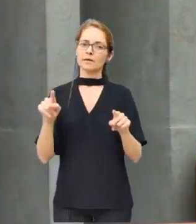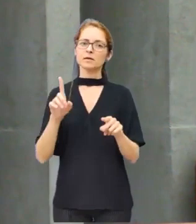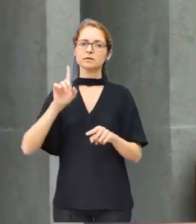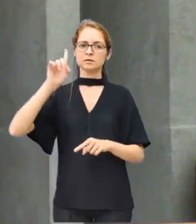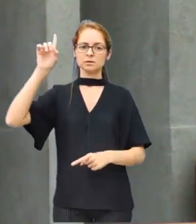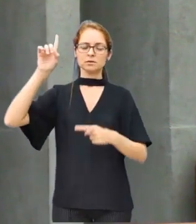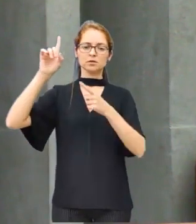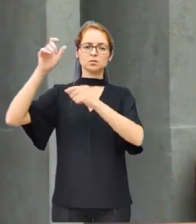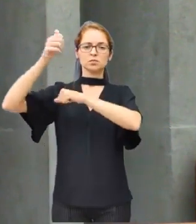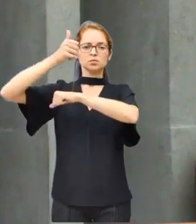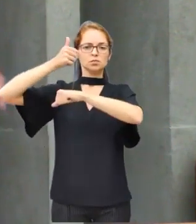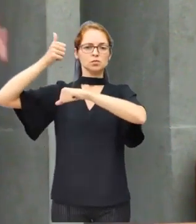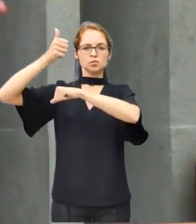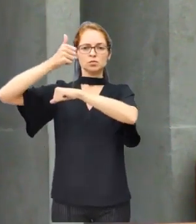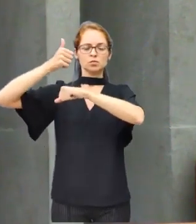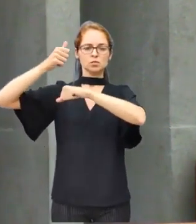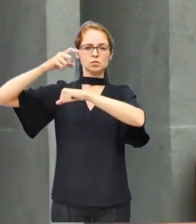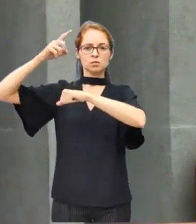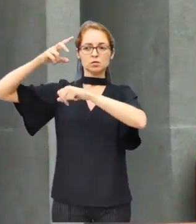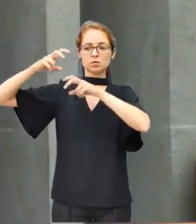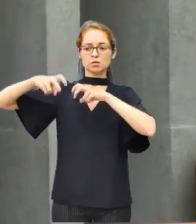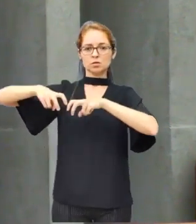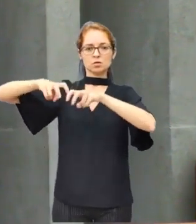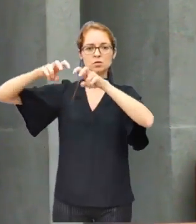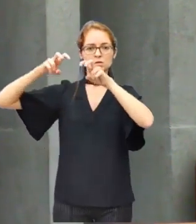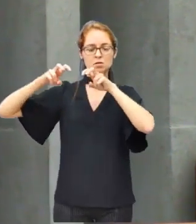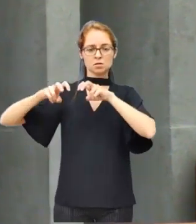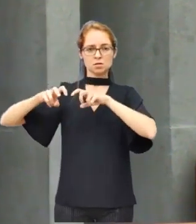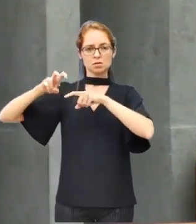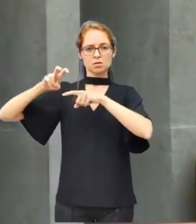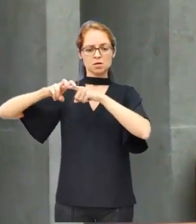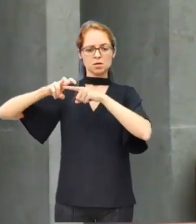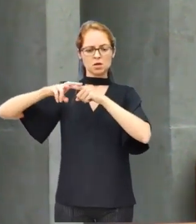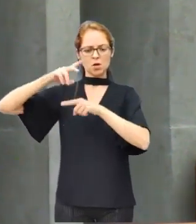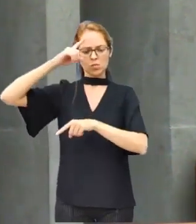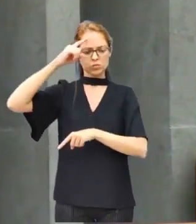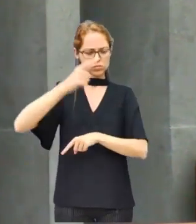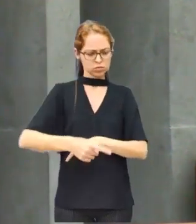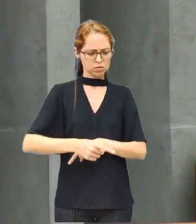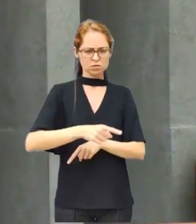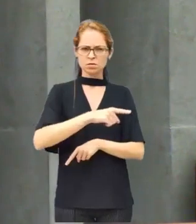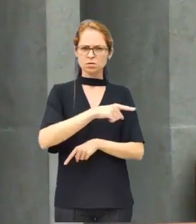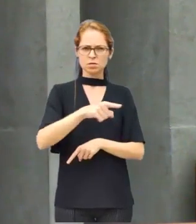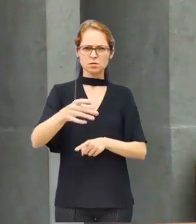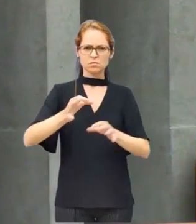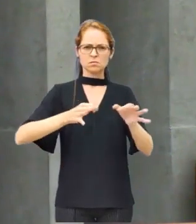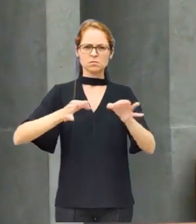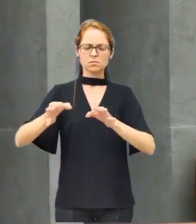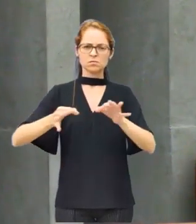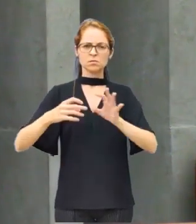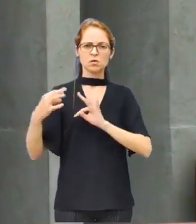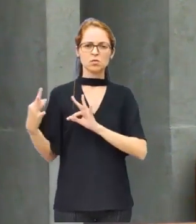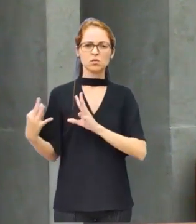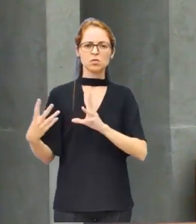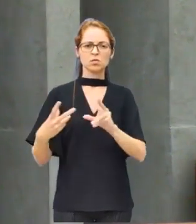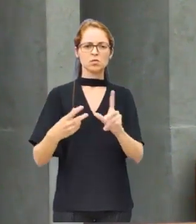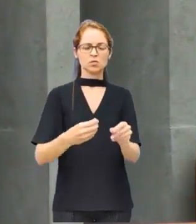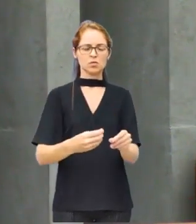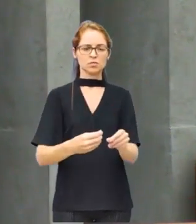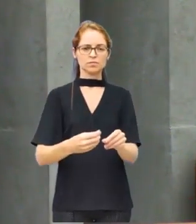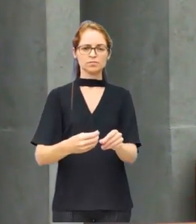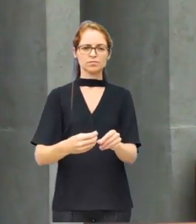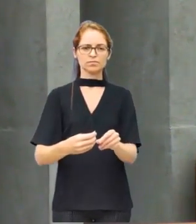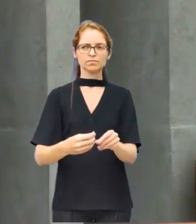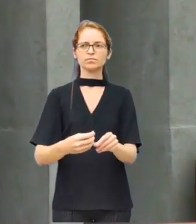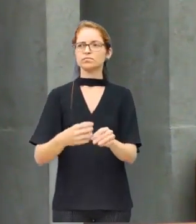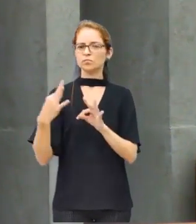supremo, soberano, que está sentado no seu trono, governando, lidando, liderando tudo, tudo que